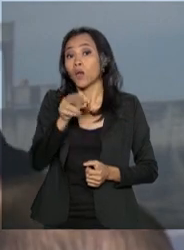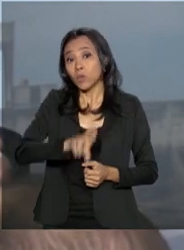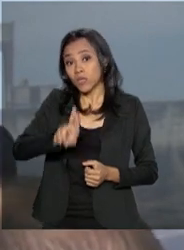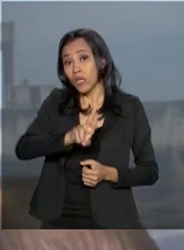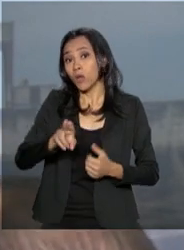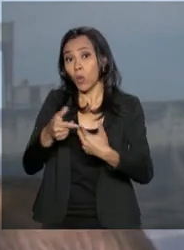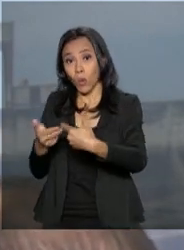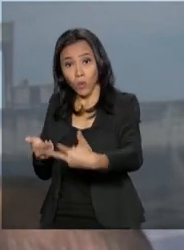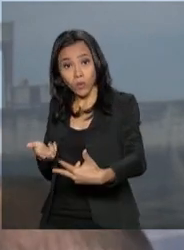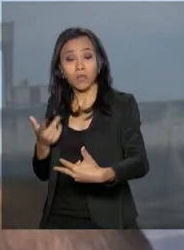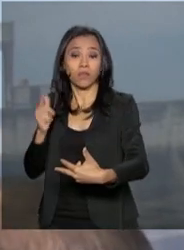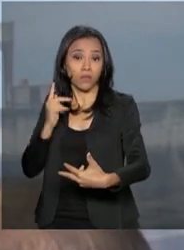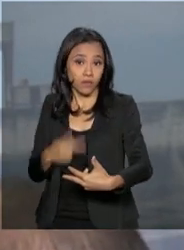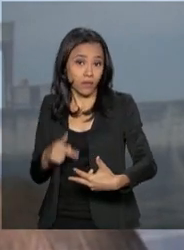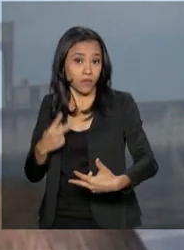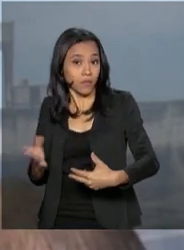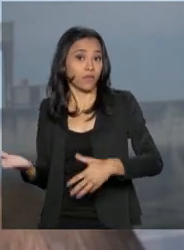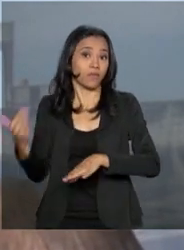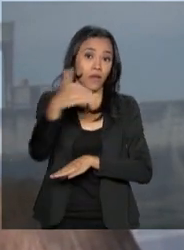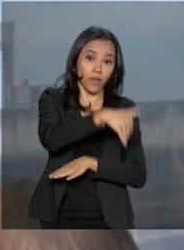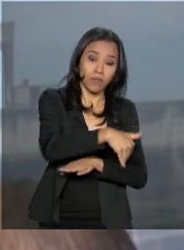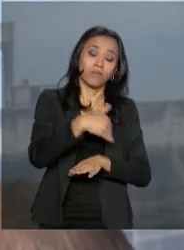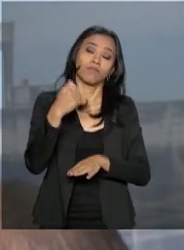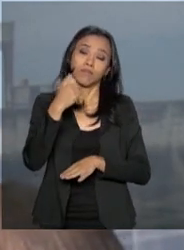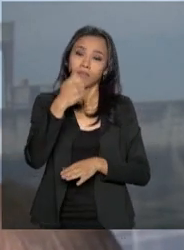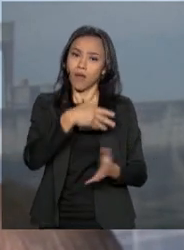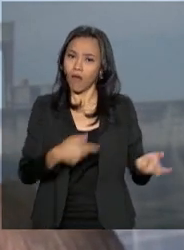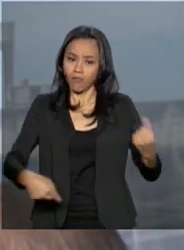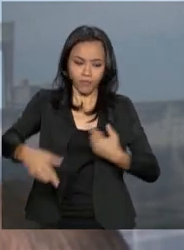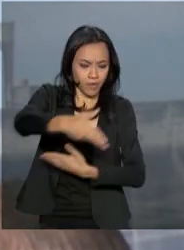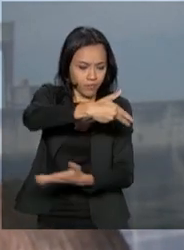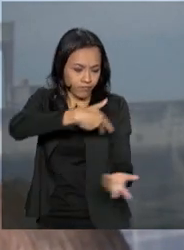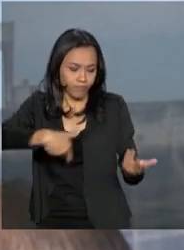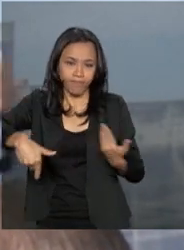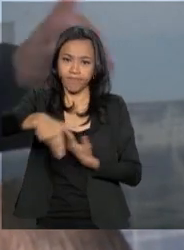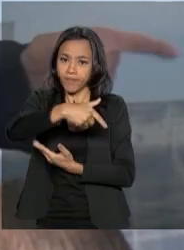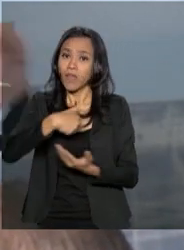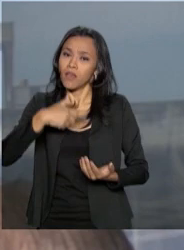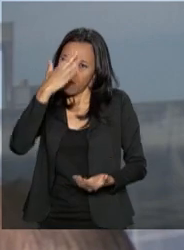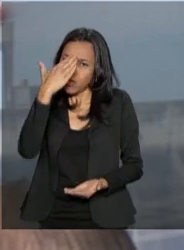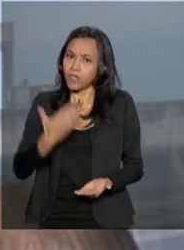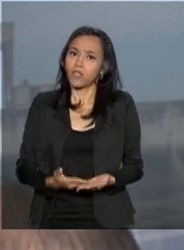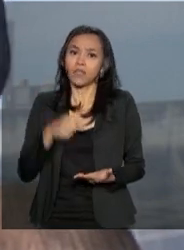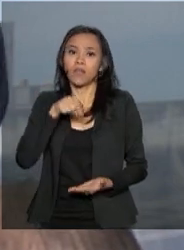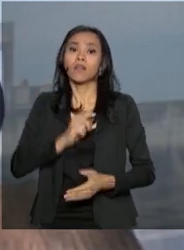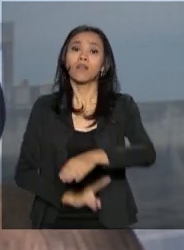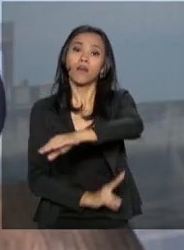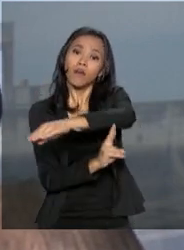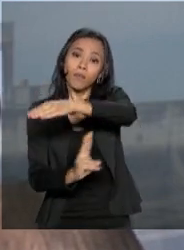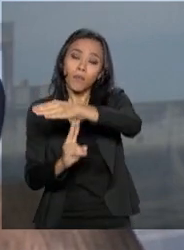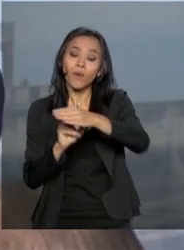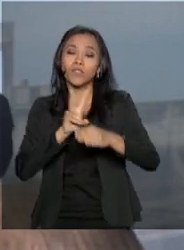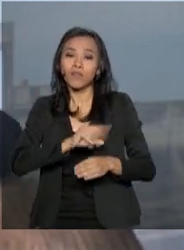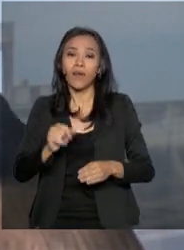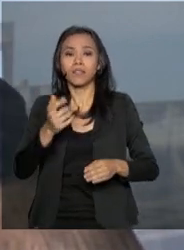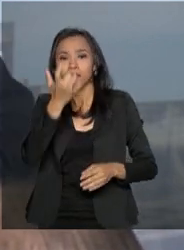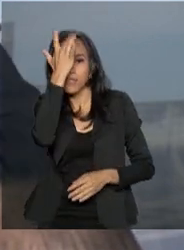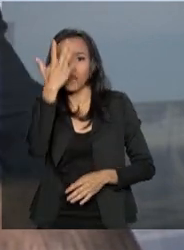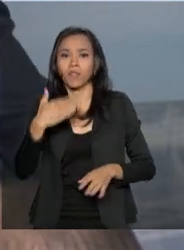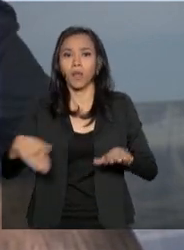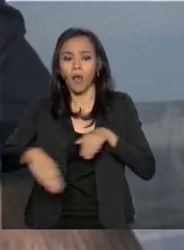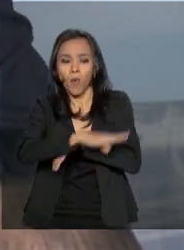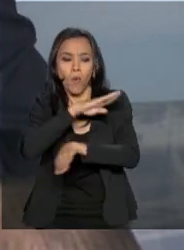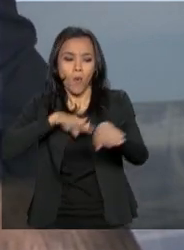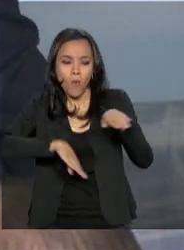orna brasileiros no paraguai mas eu creio que esta ponte na verdade terá uma mobilidade maior facilitará